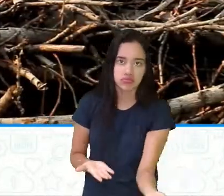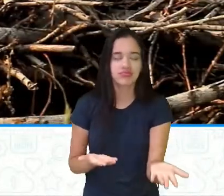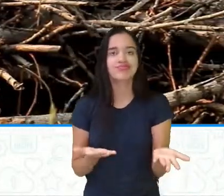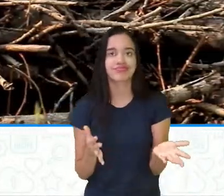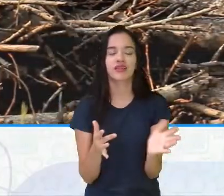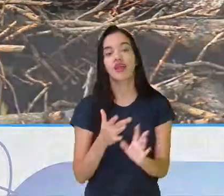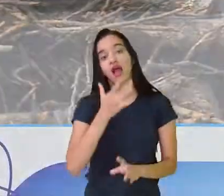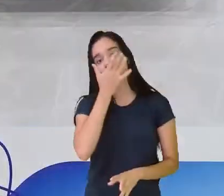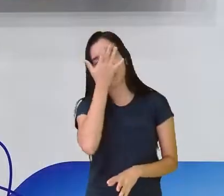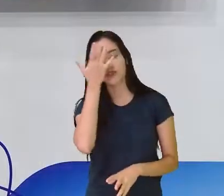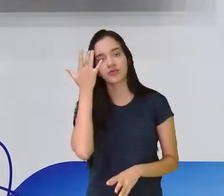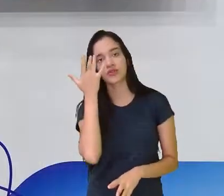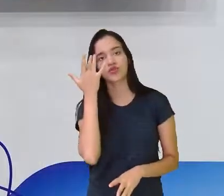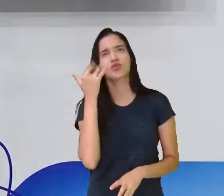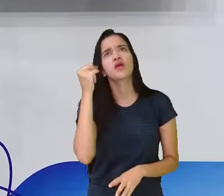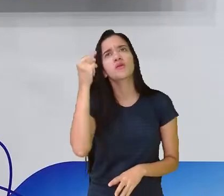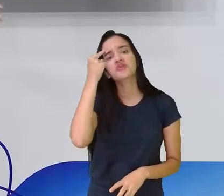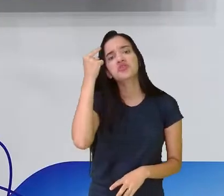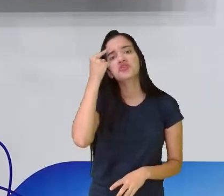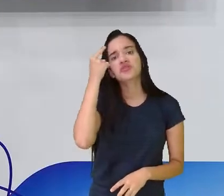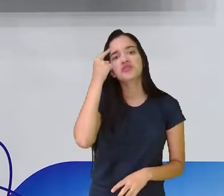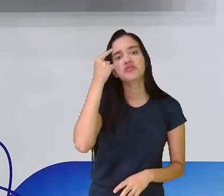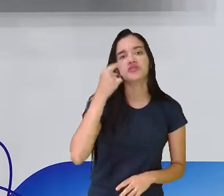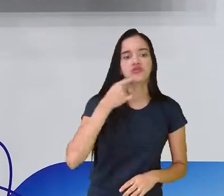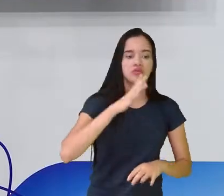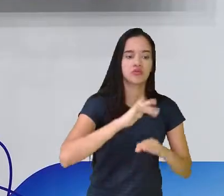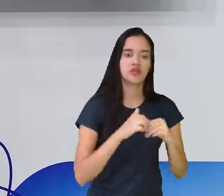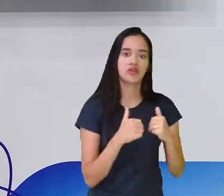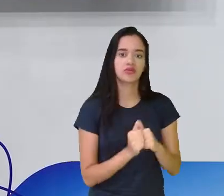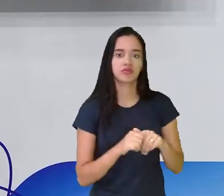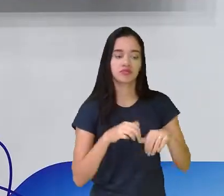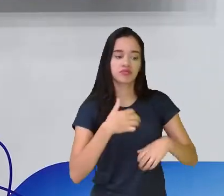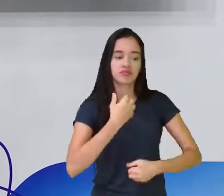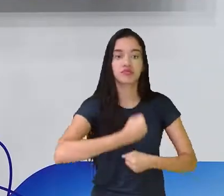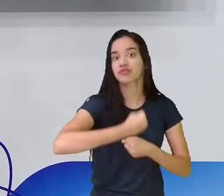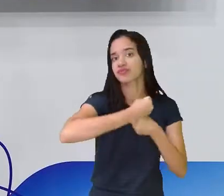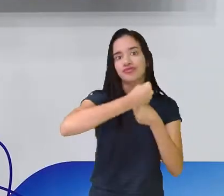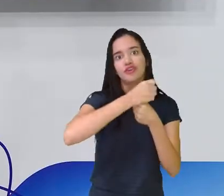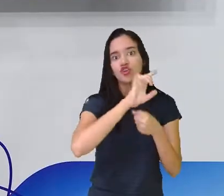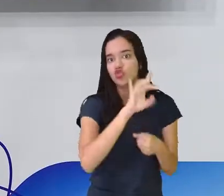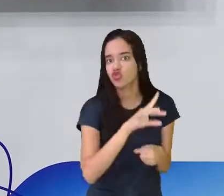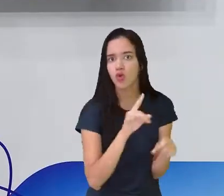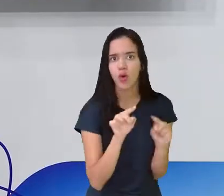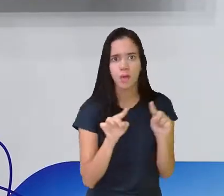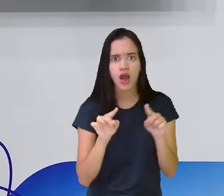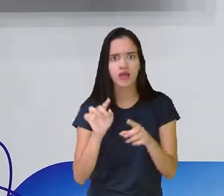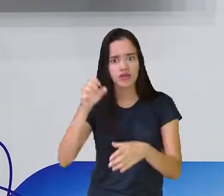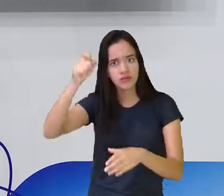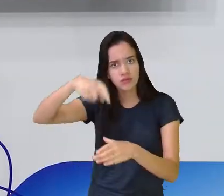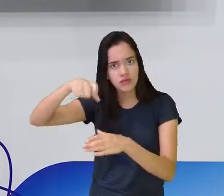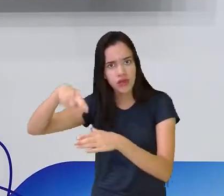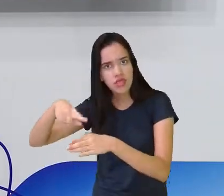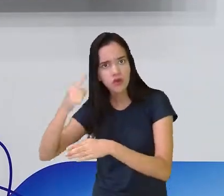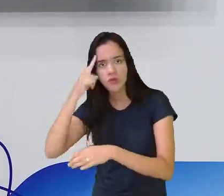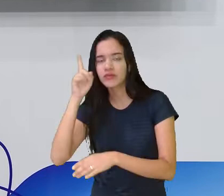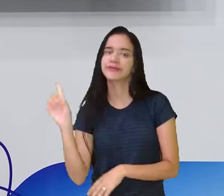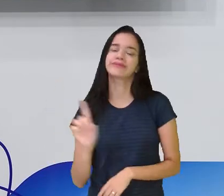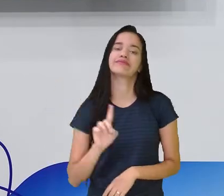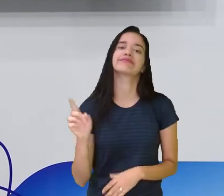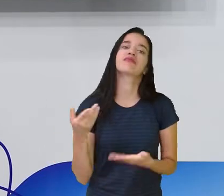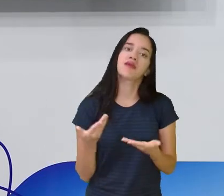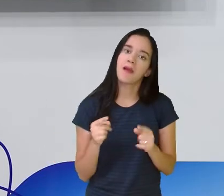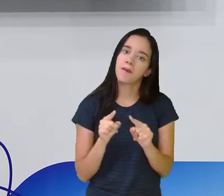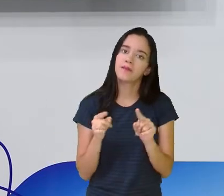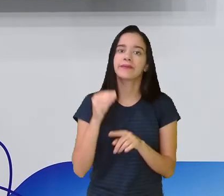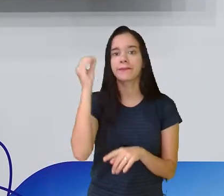as pessoas estão só pensando em construir, não estão pensando em plantar. Isso também é muito